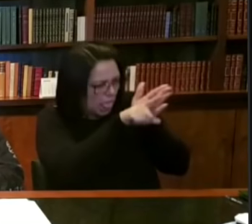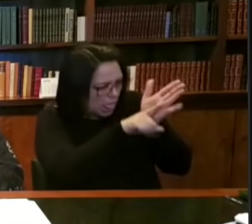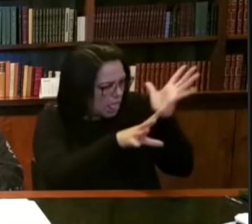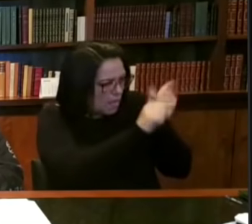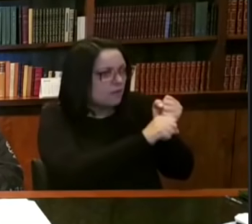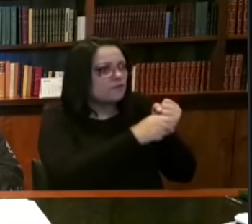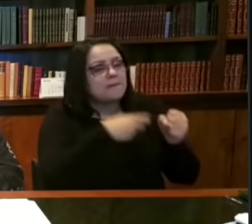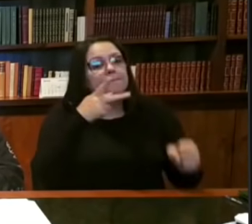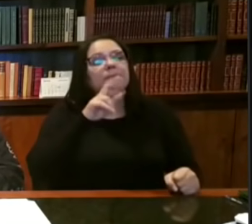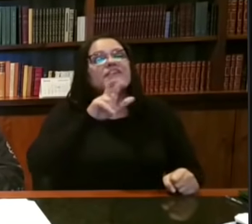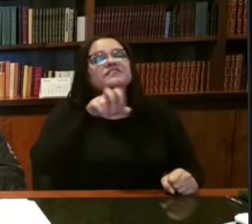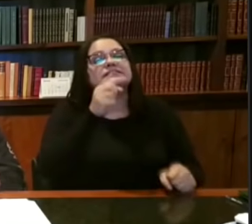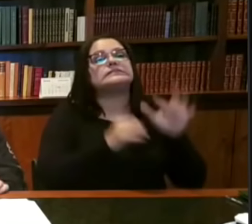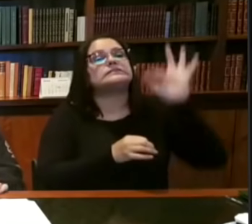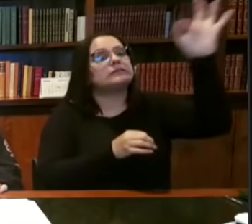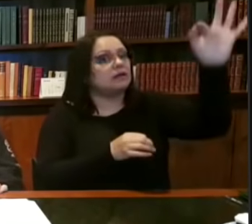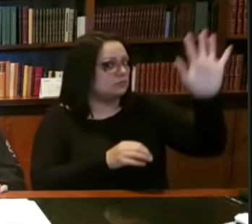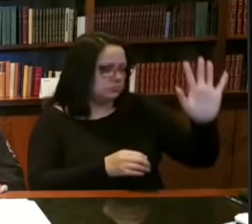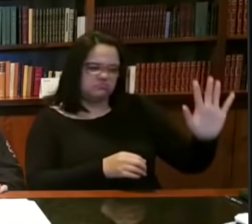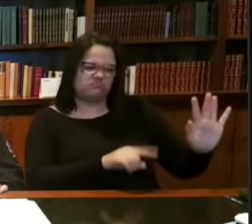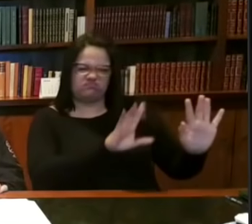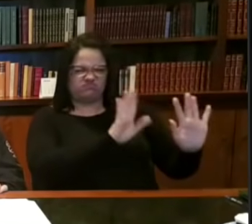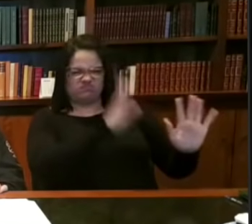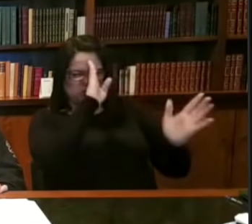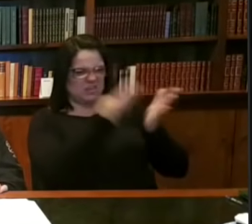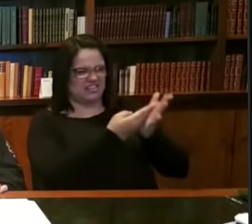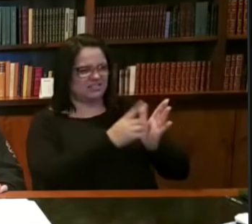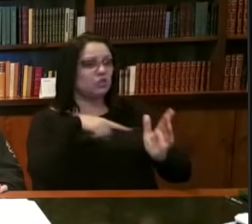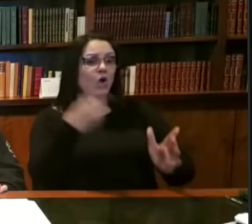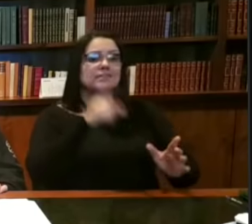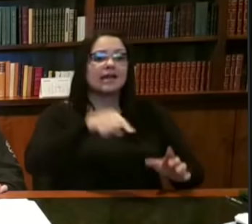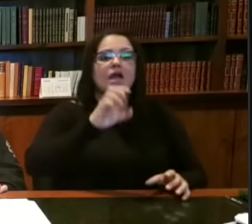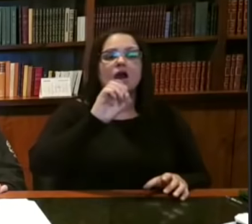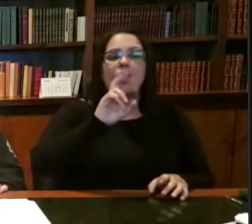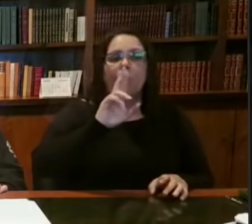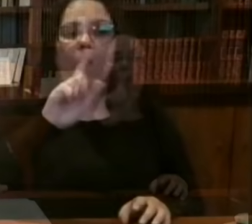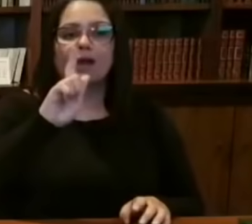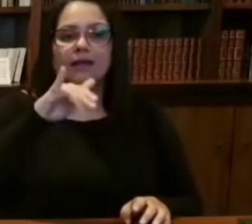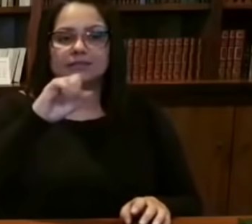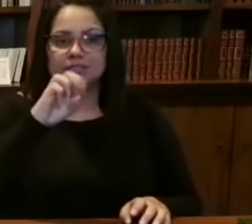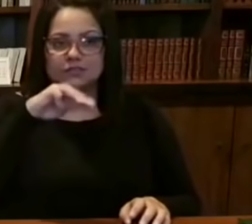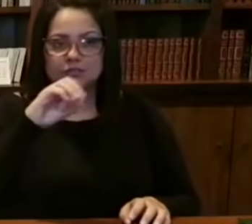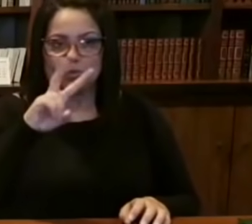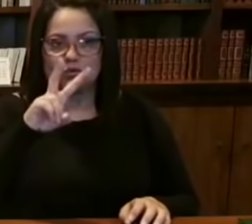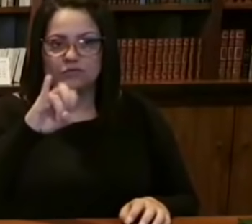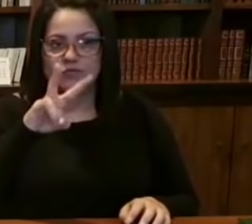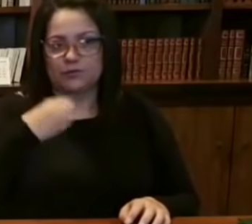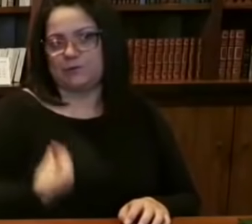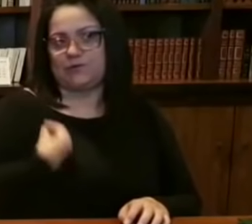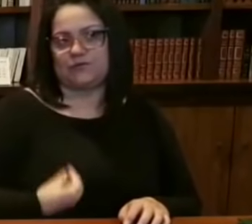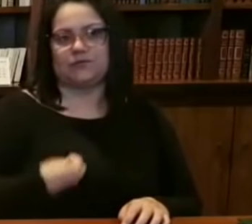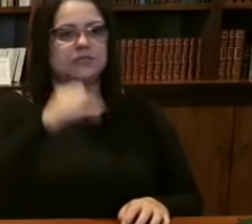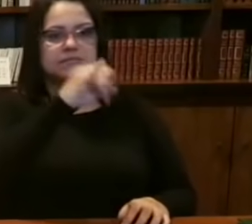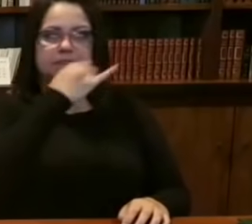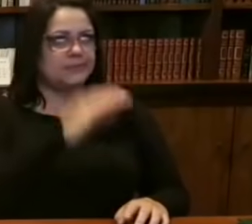Porque nós somos organismos vivos, nós reagimos. Por exemplo, se a doença recede rapidamente,